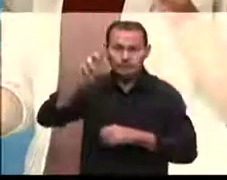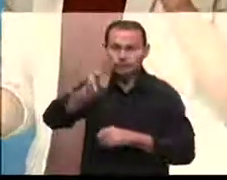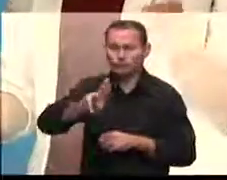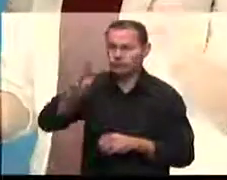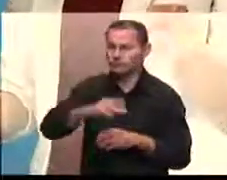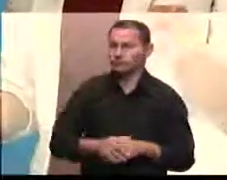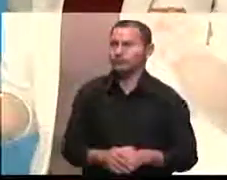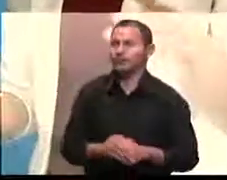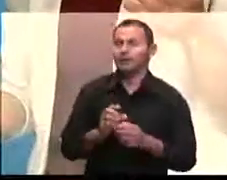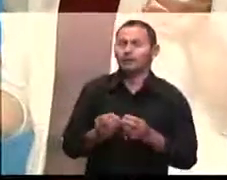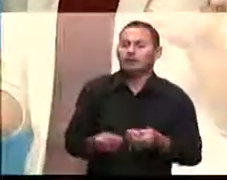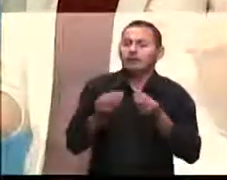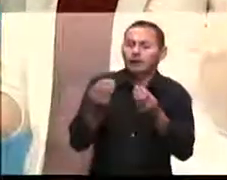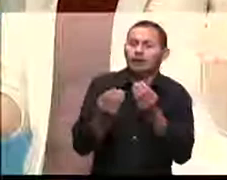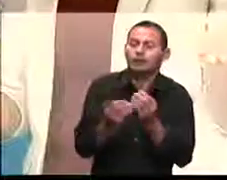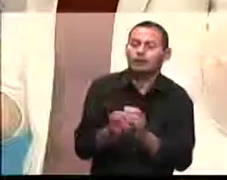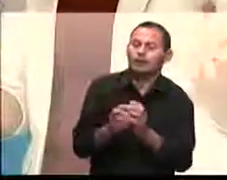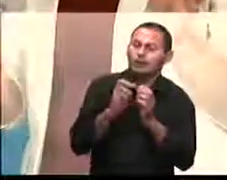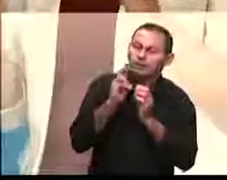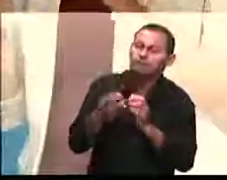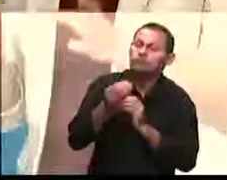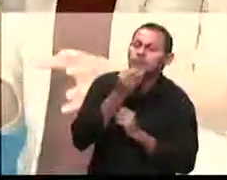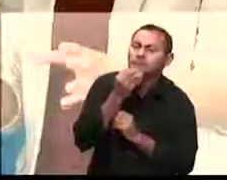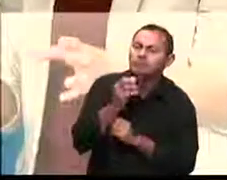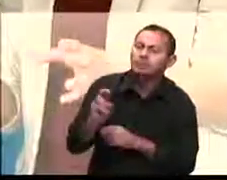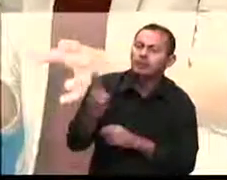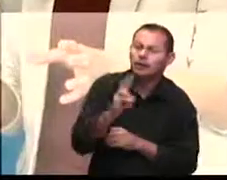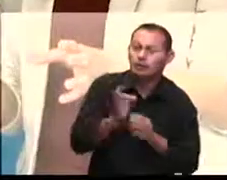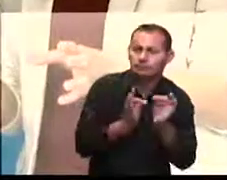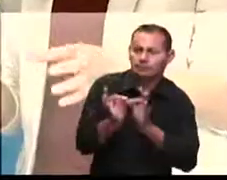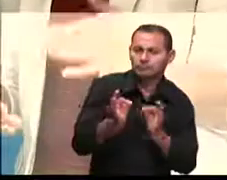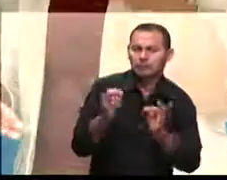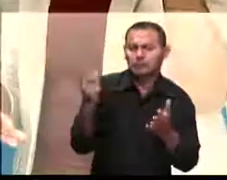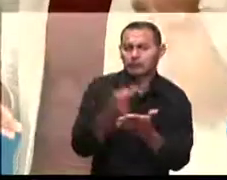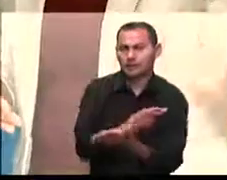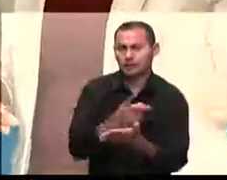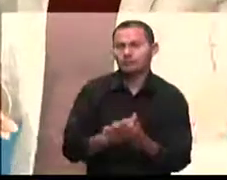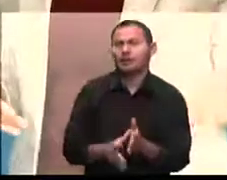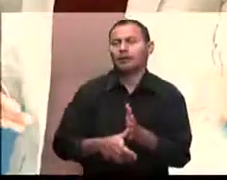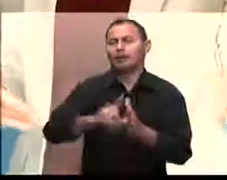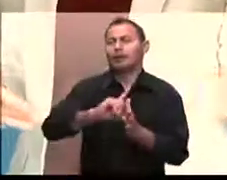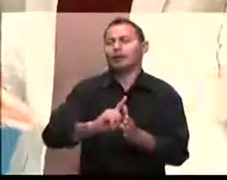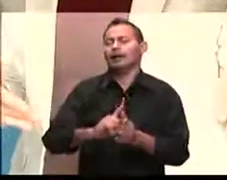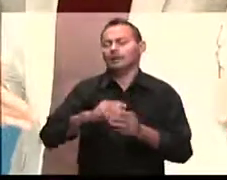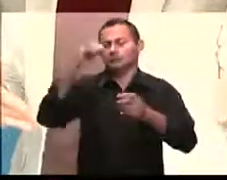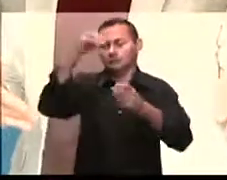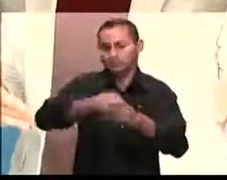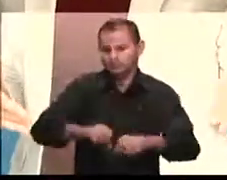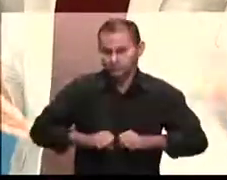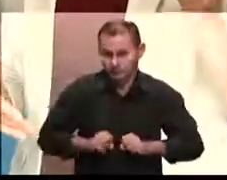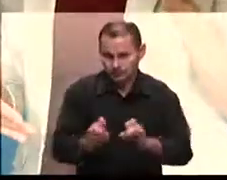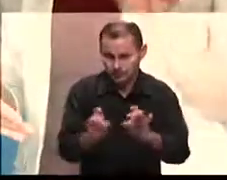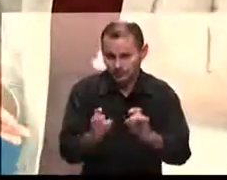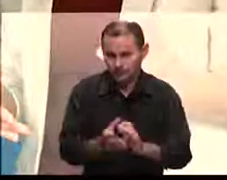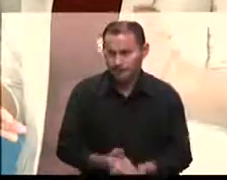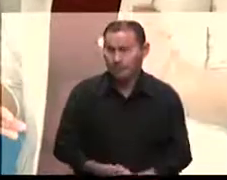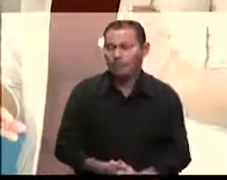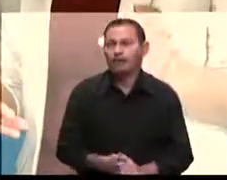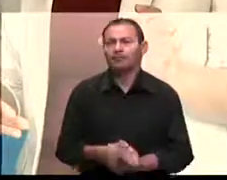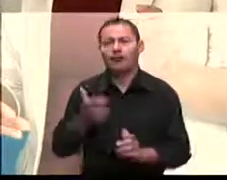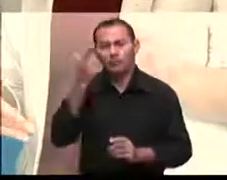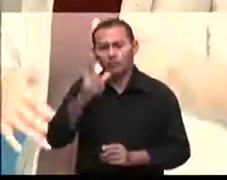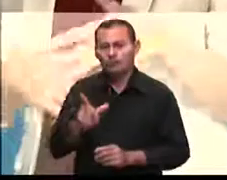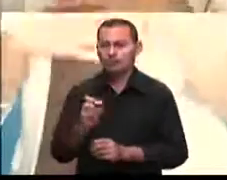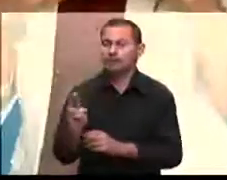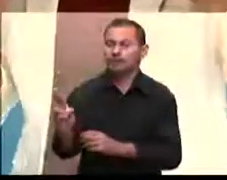consumidores. Eles fornecem um feedback oportuno para corrigir possíveis erros antes de serem lançados no mercado. E para obter